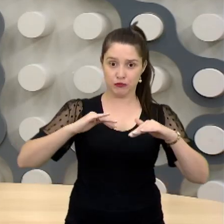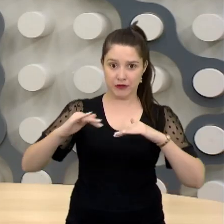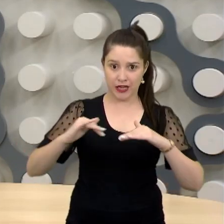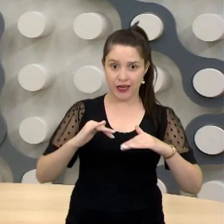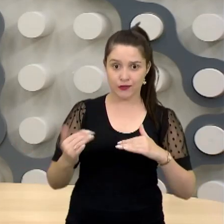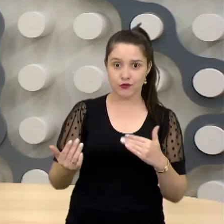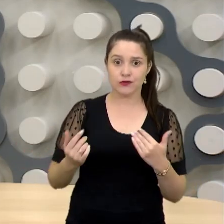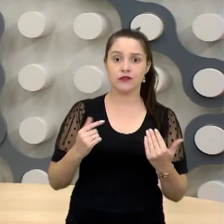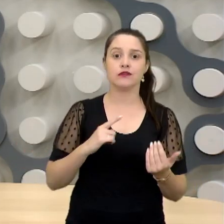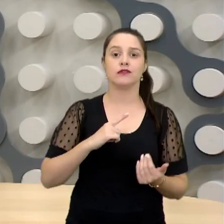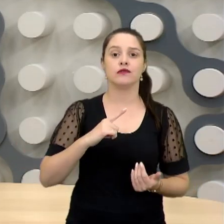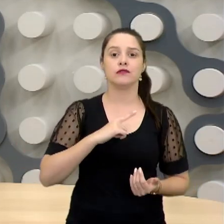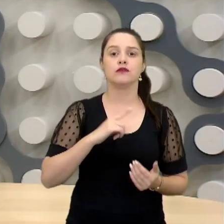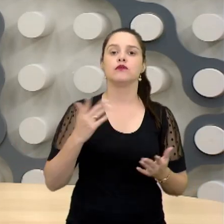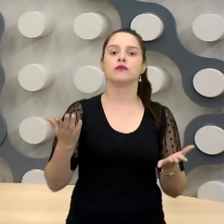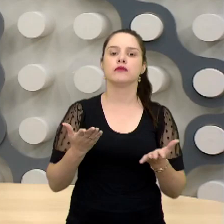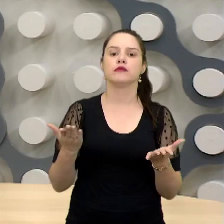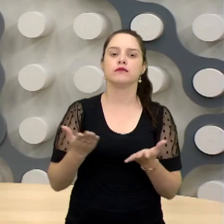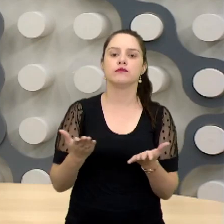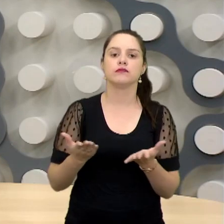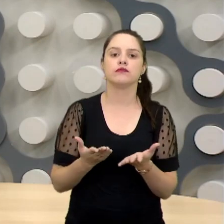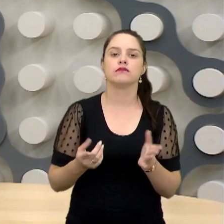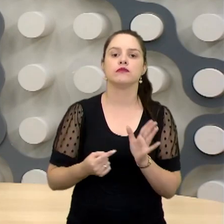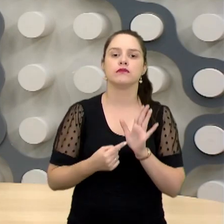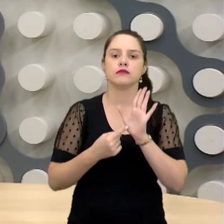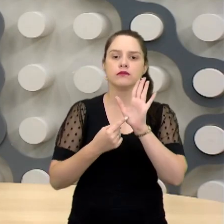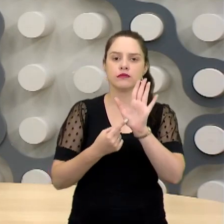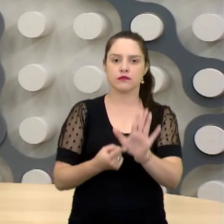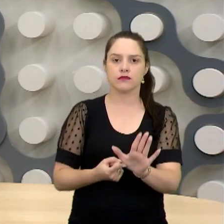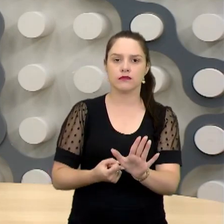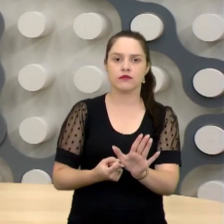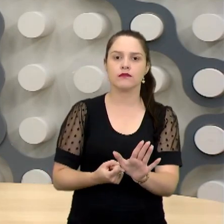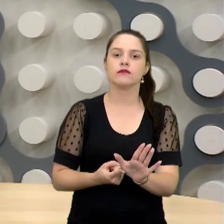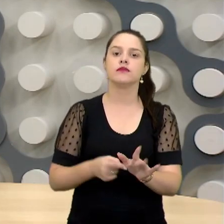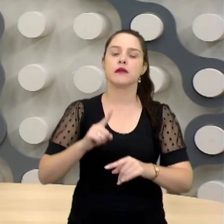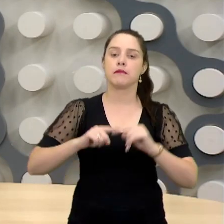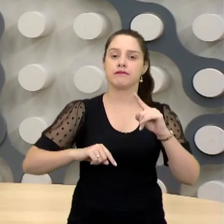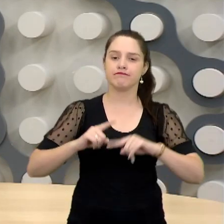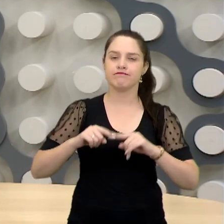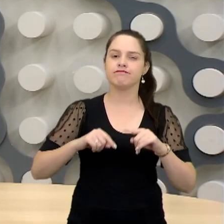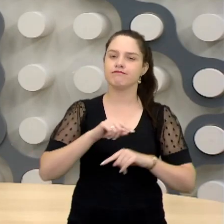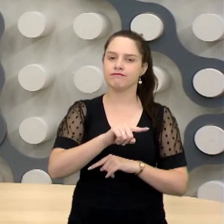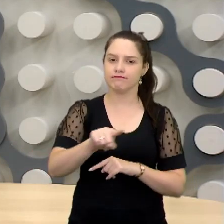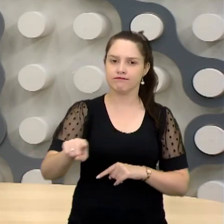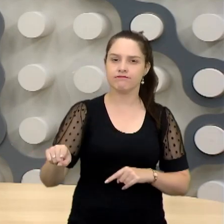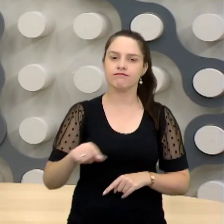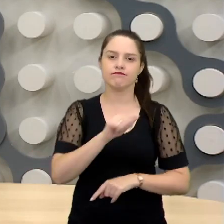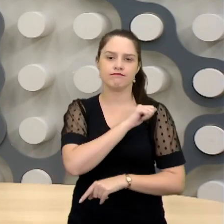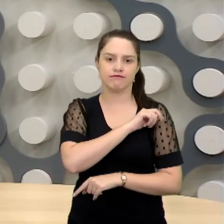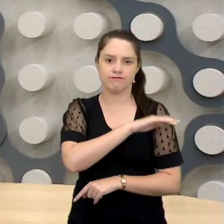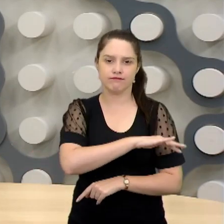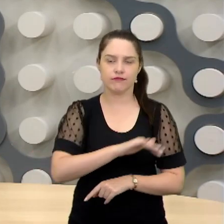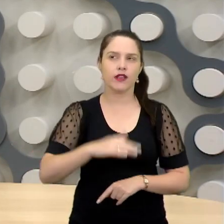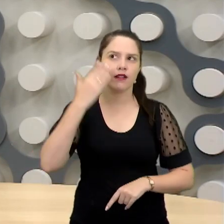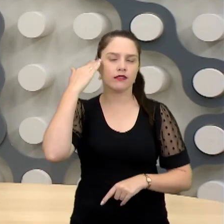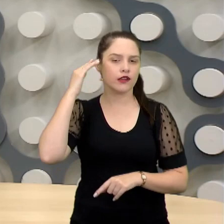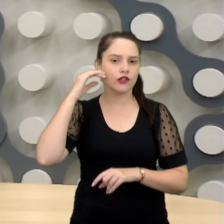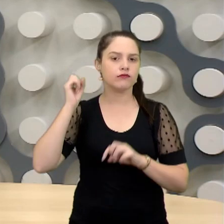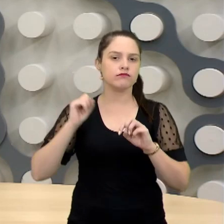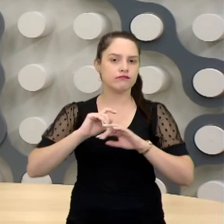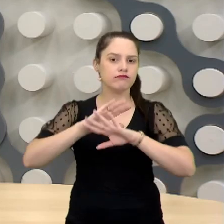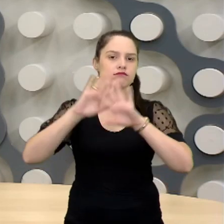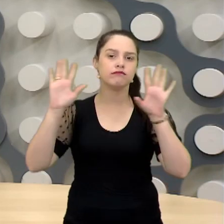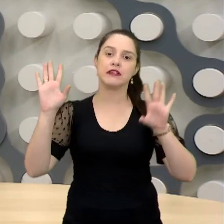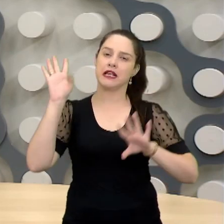aí seria aí o desenvolvimento 2, para estar esmiuçando aí a tabela para vocês, e os alunos terem aí um entendimento bem